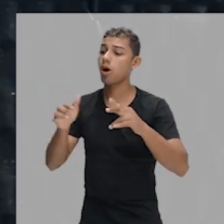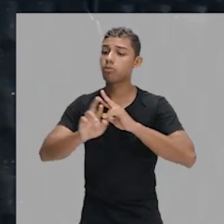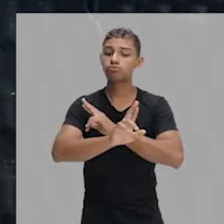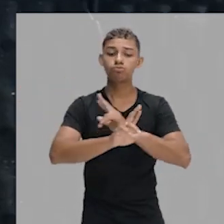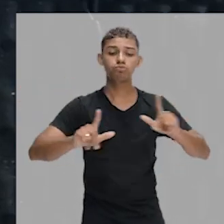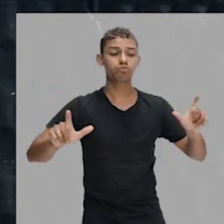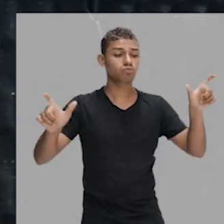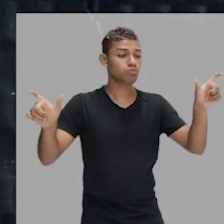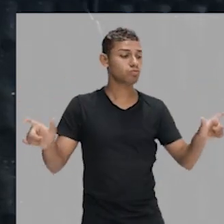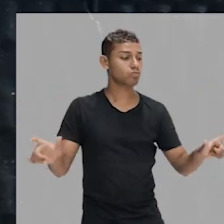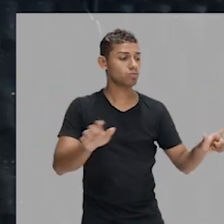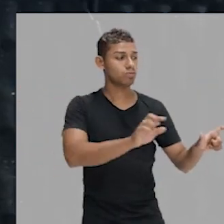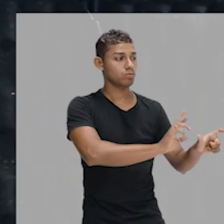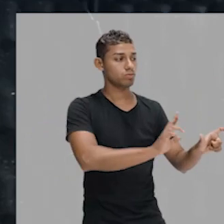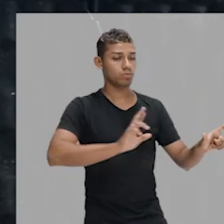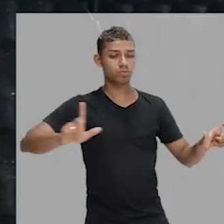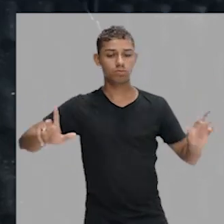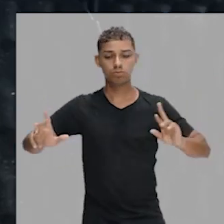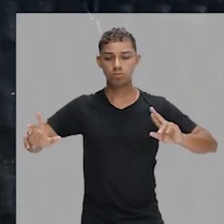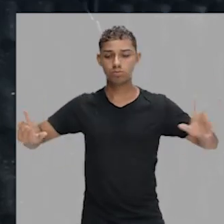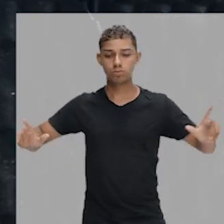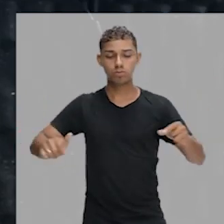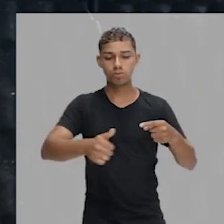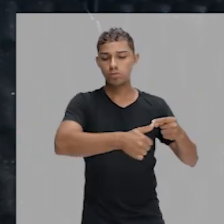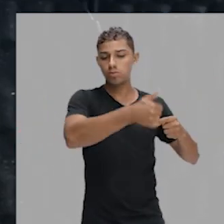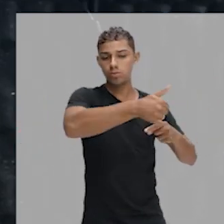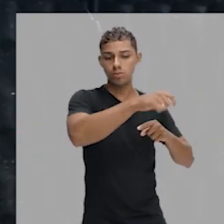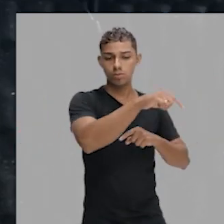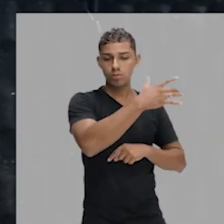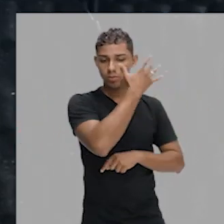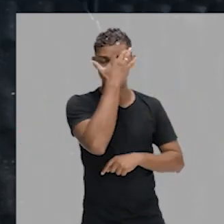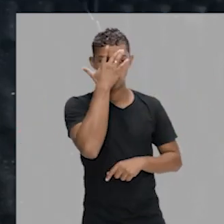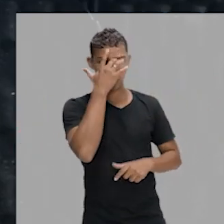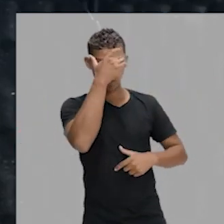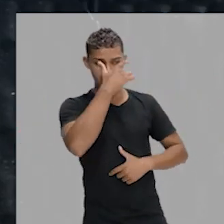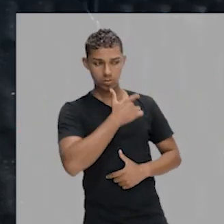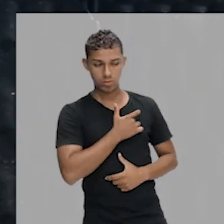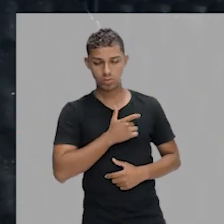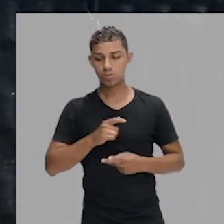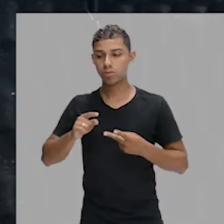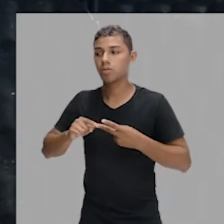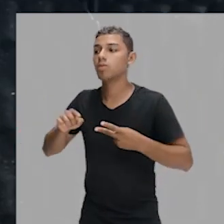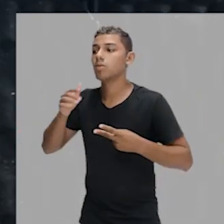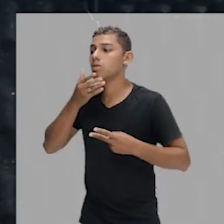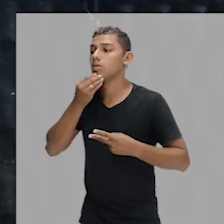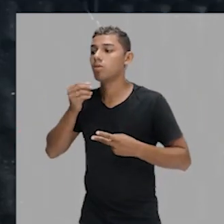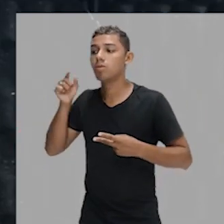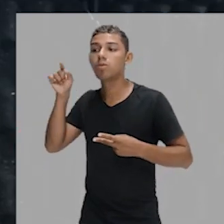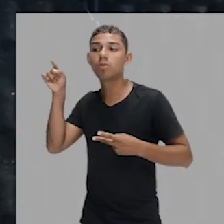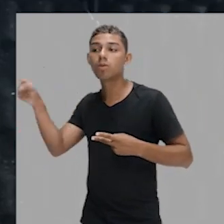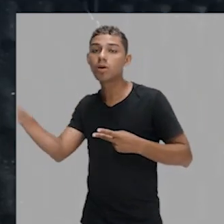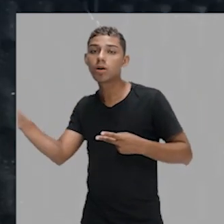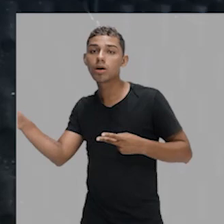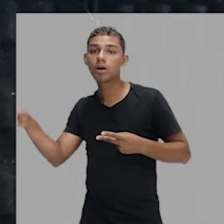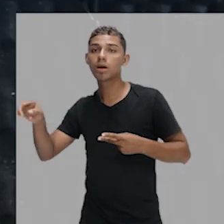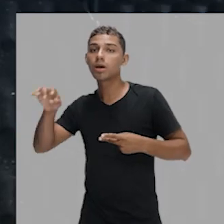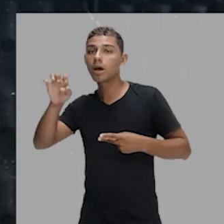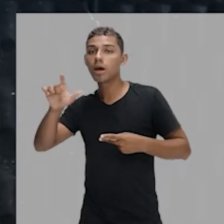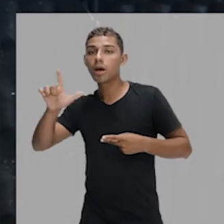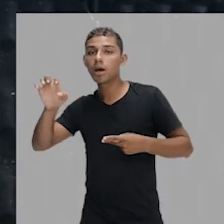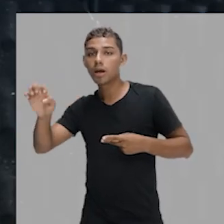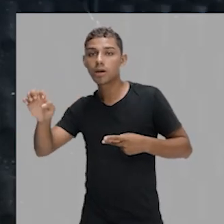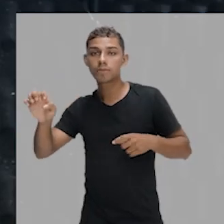tenho sujeitos diferentes. Primeira pessoa, eu. Segunda pessoa, ele. Então, no primeiro caso, o